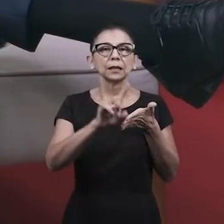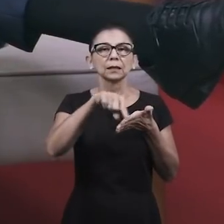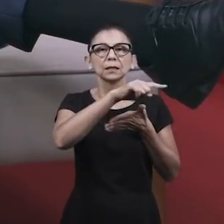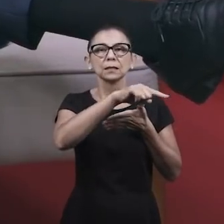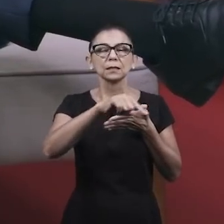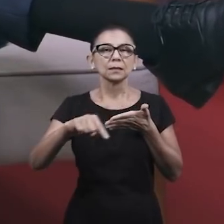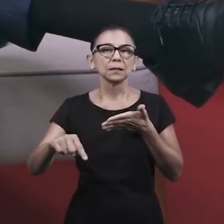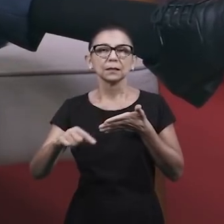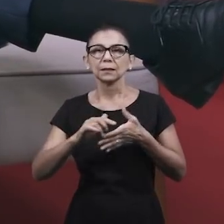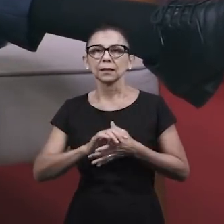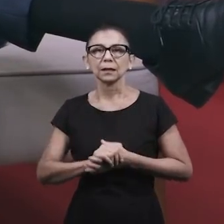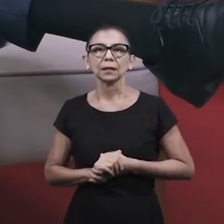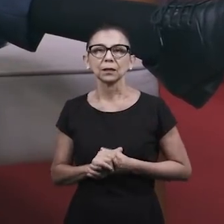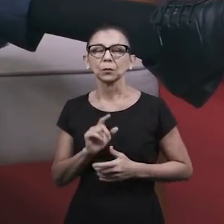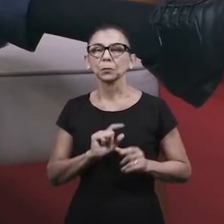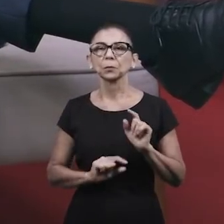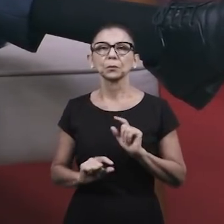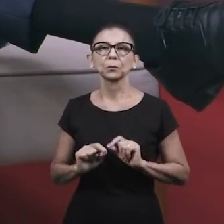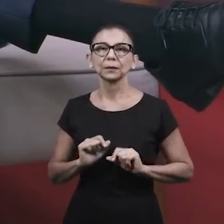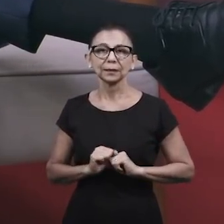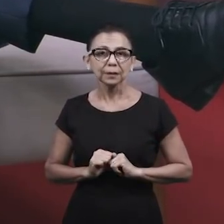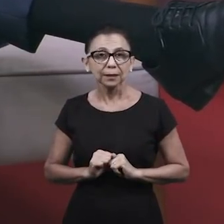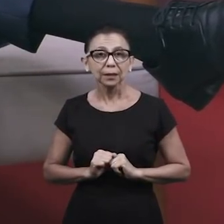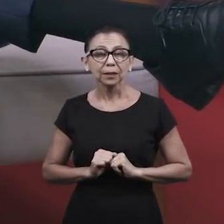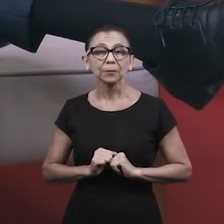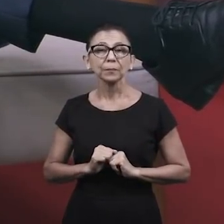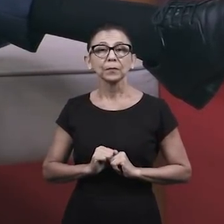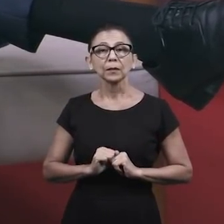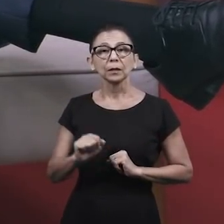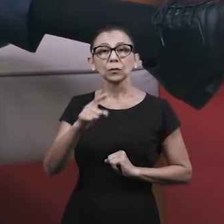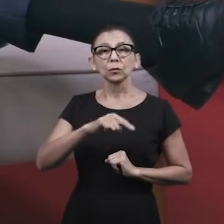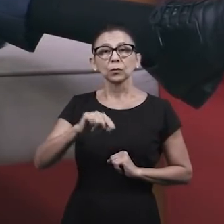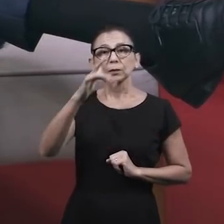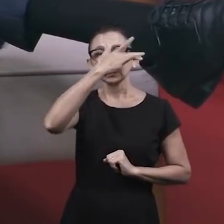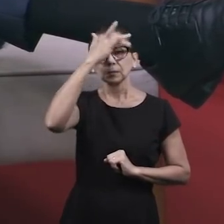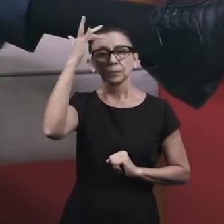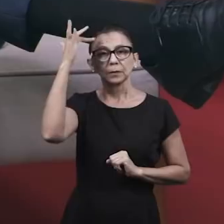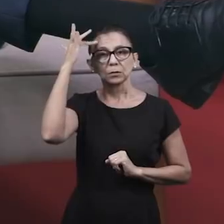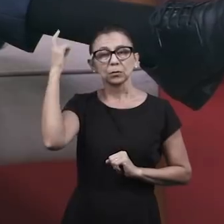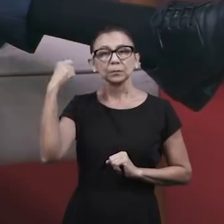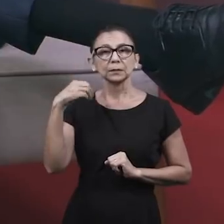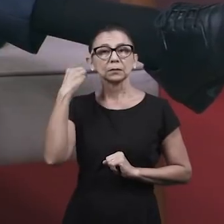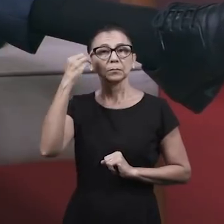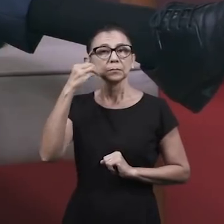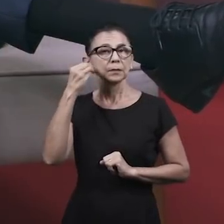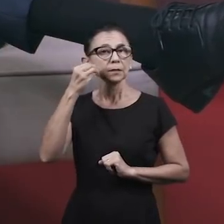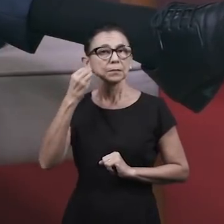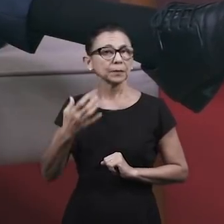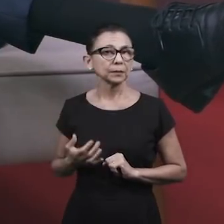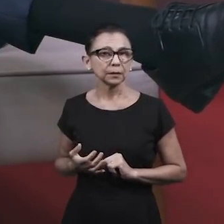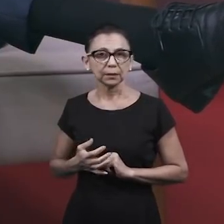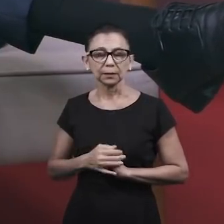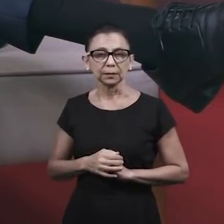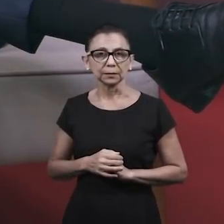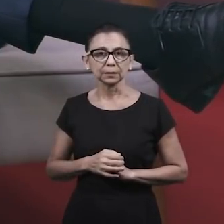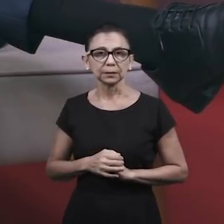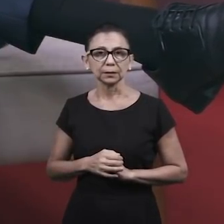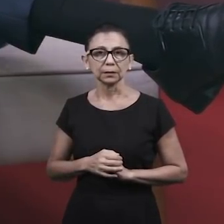qual seja a dispensação do mistério que desde os séculos esteve oculto em Deus, que